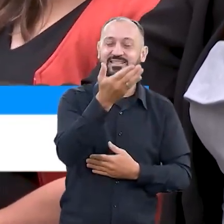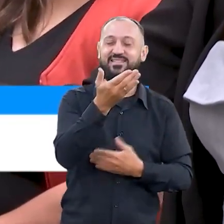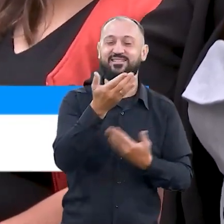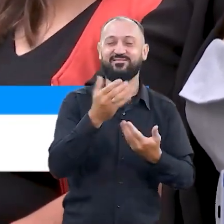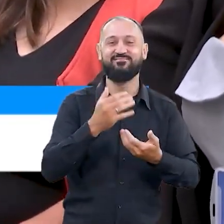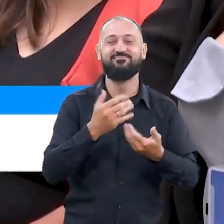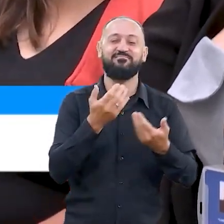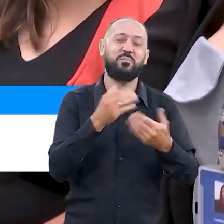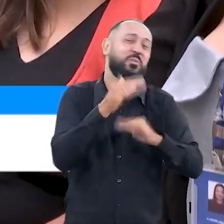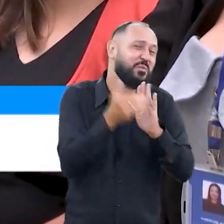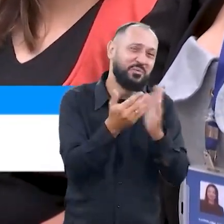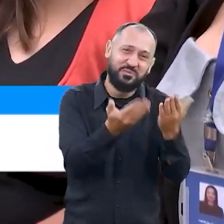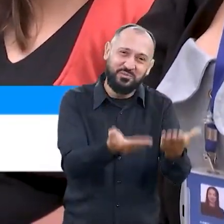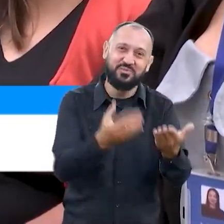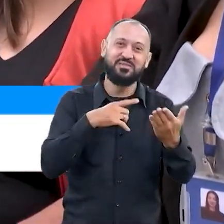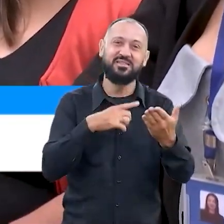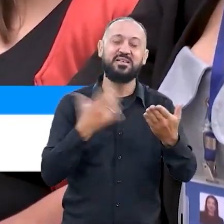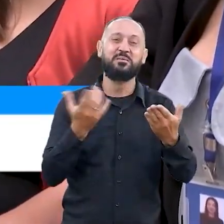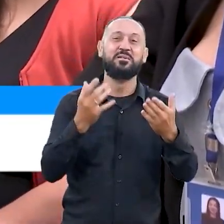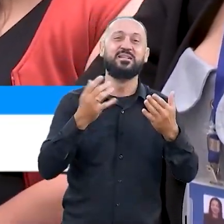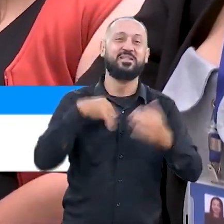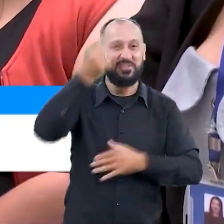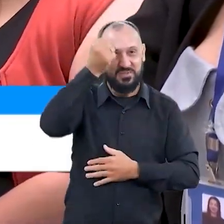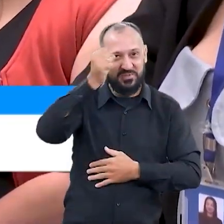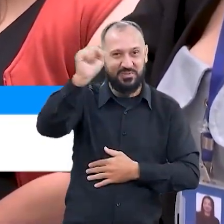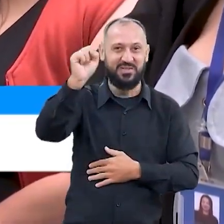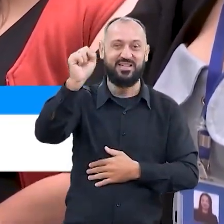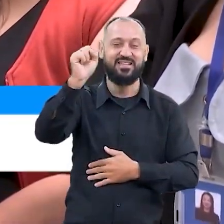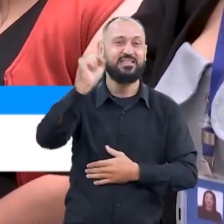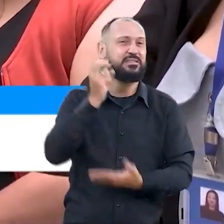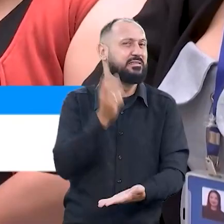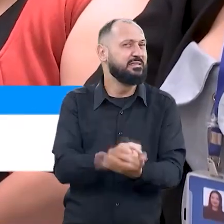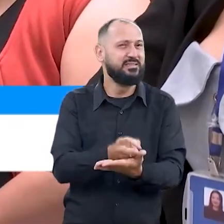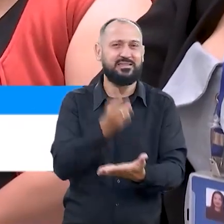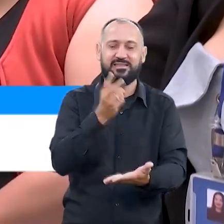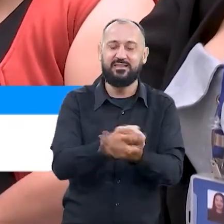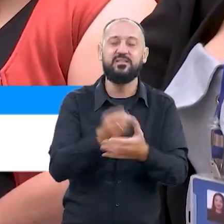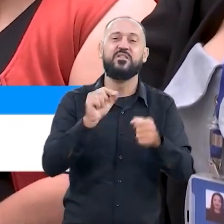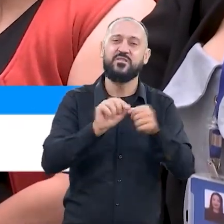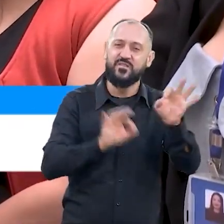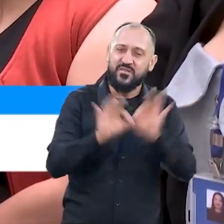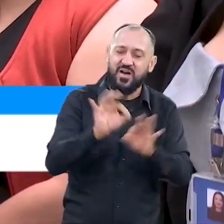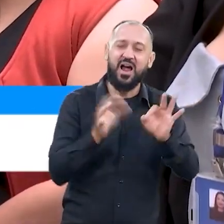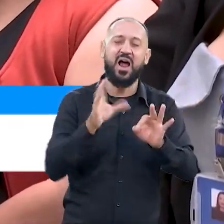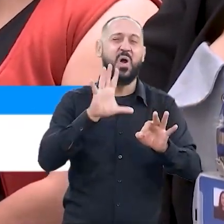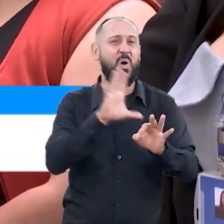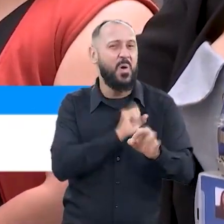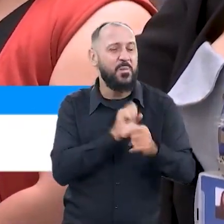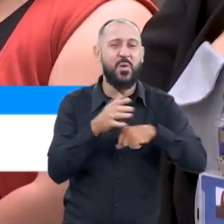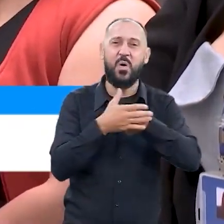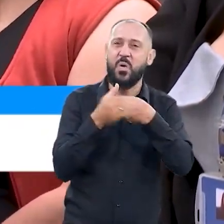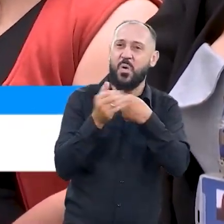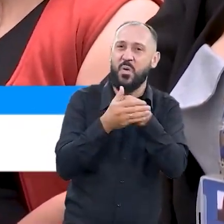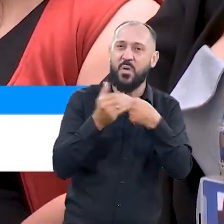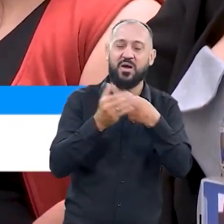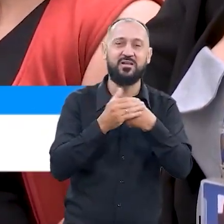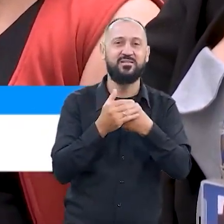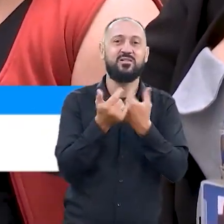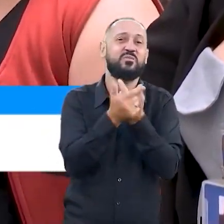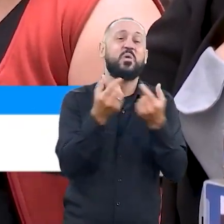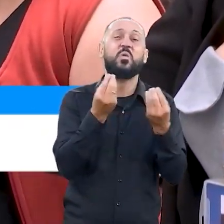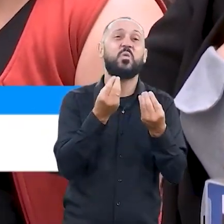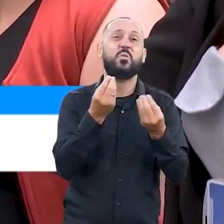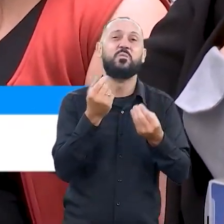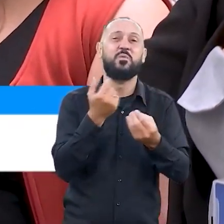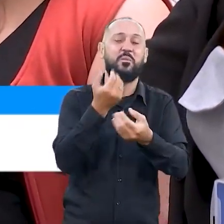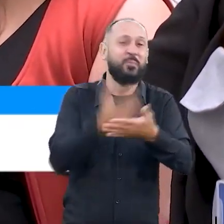por vocês, né, por tudo isso, por todo esse sucesso, né, e sempre. Tudo que a gente faz com amor e com